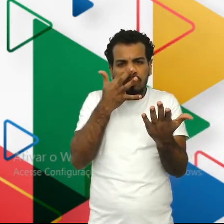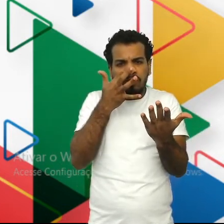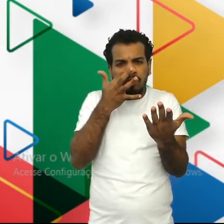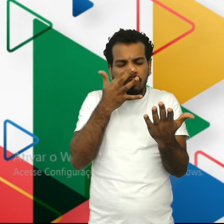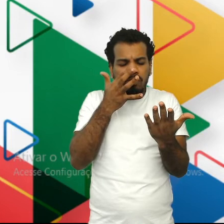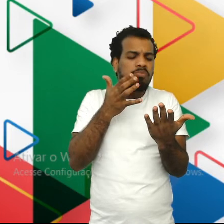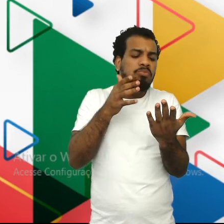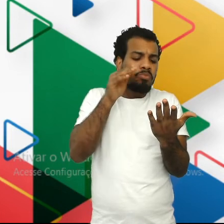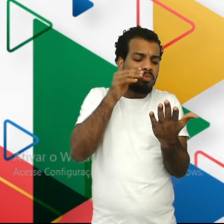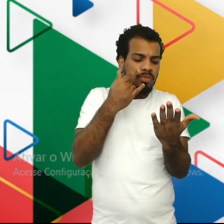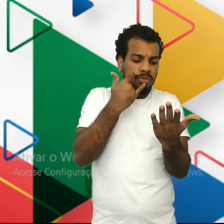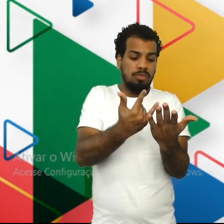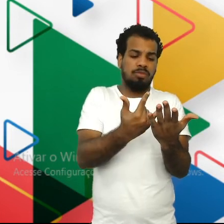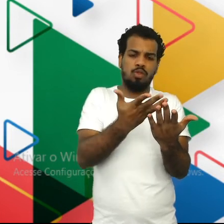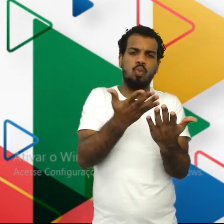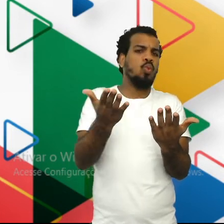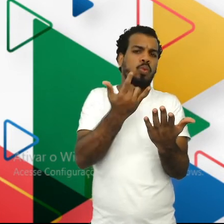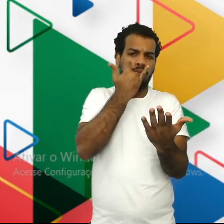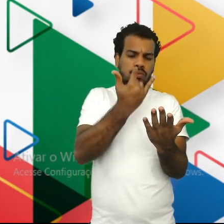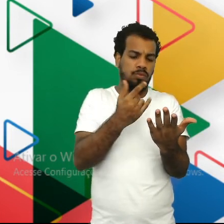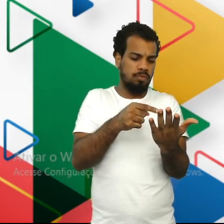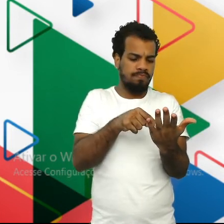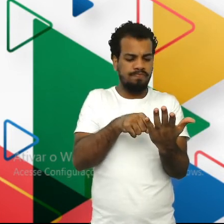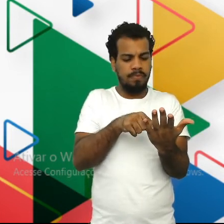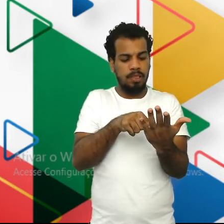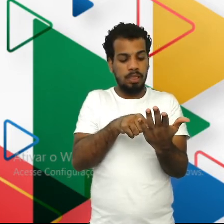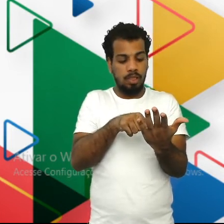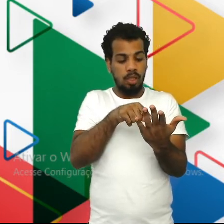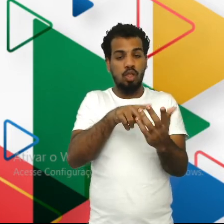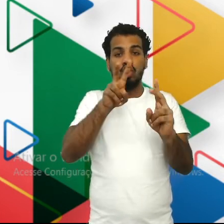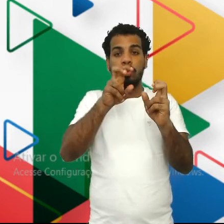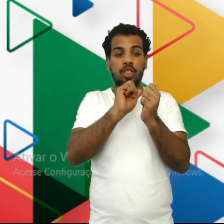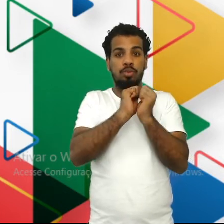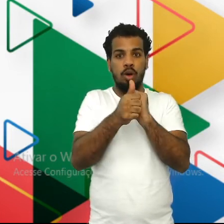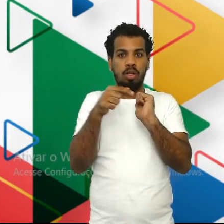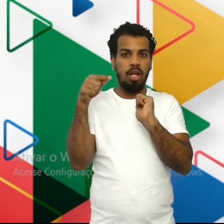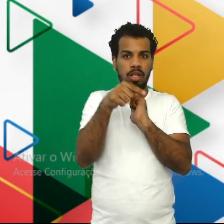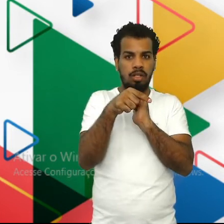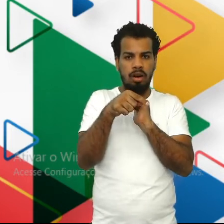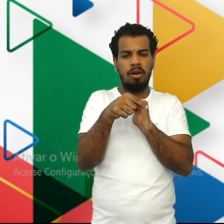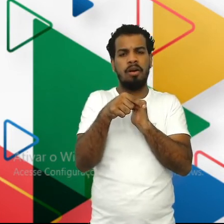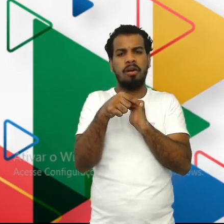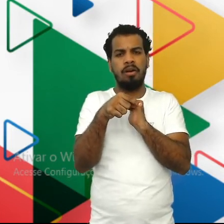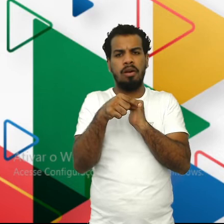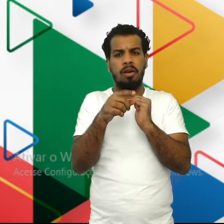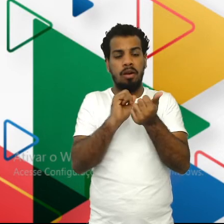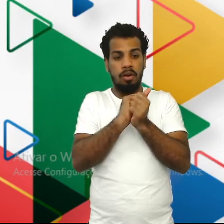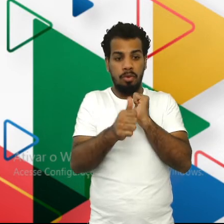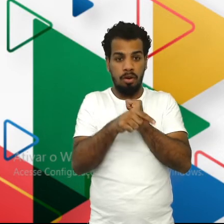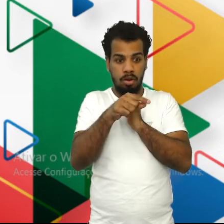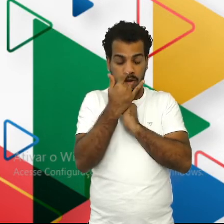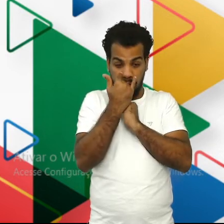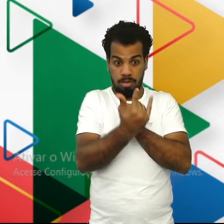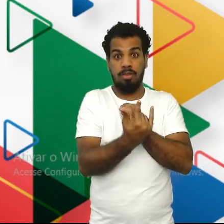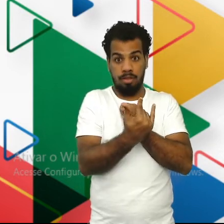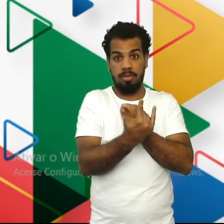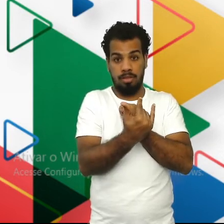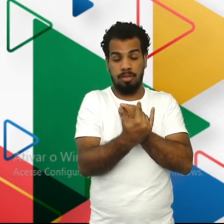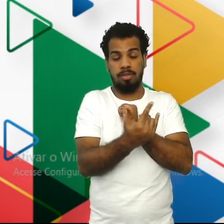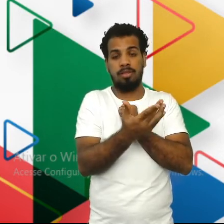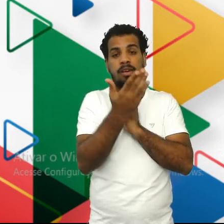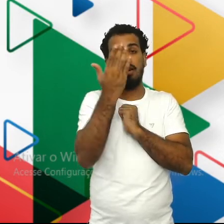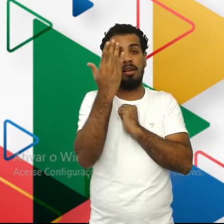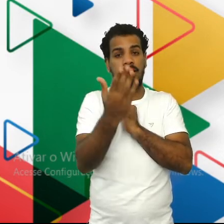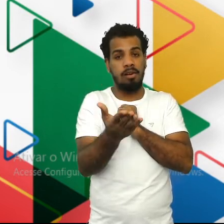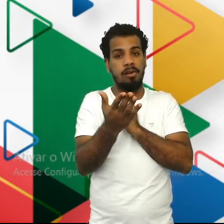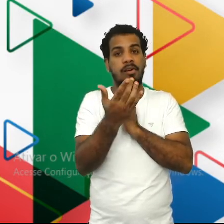atenção. No que isso chama a tua atenção? Uma notícia de esporte que está ali. Na medida que essa notícia de esporte chamou a tua atenção, você vai